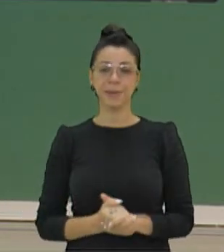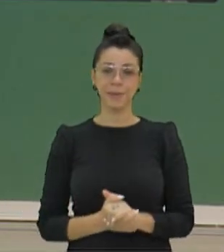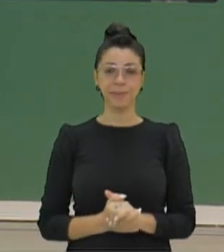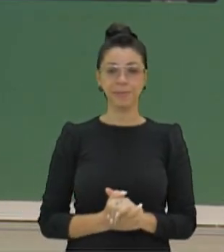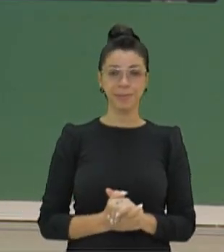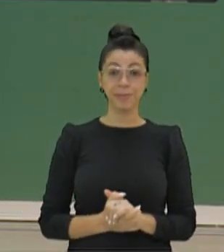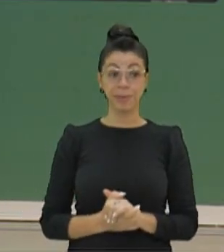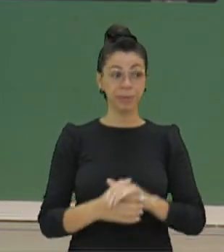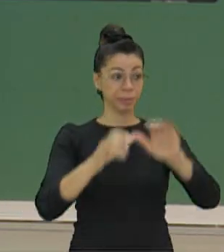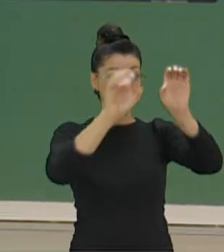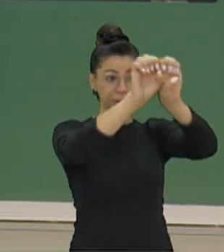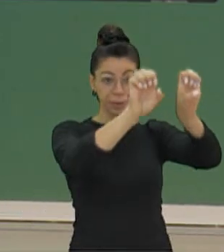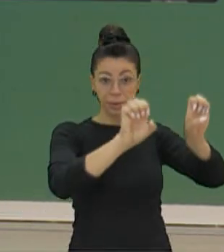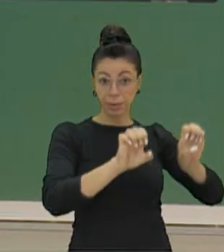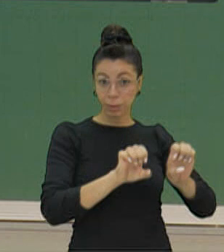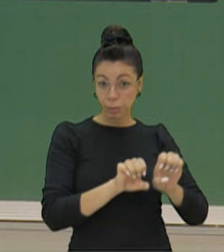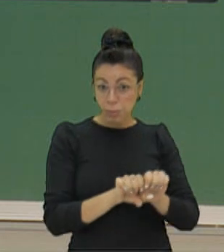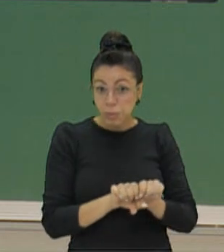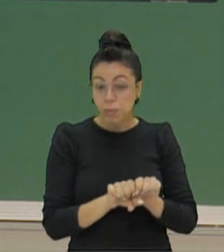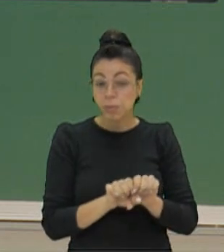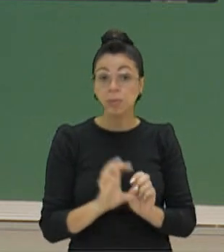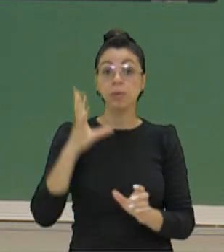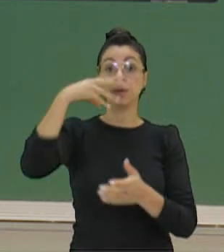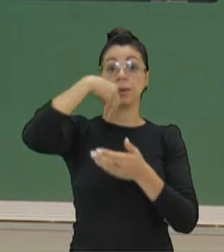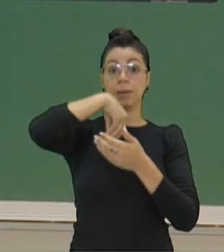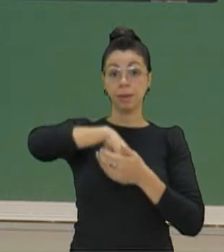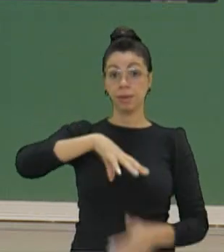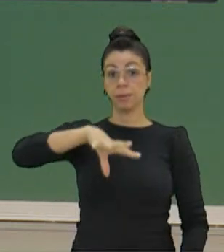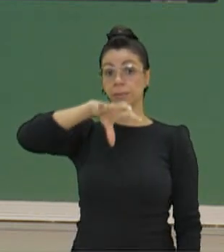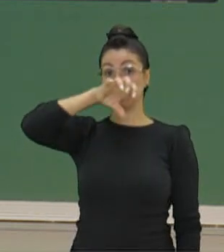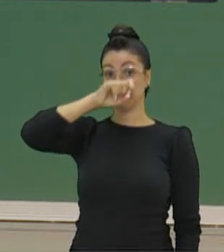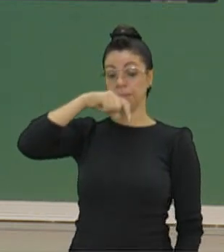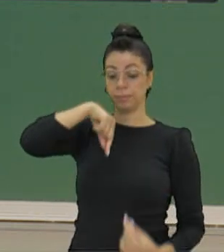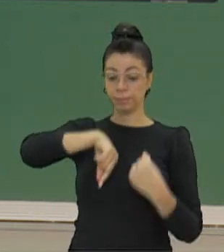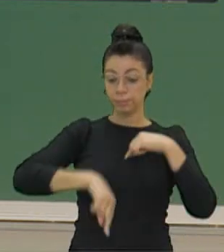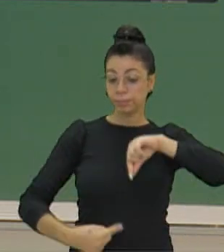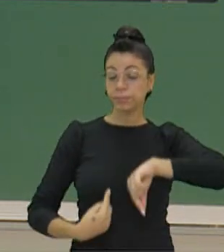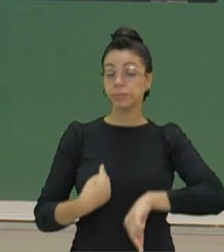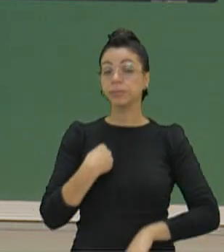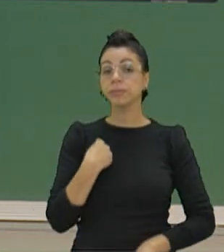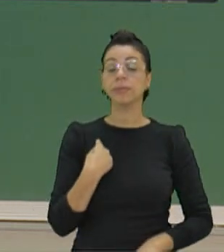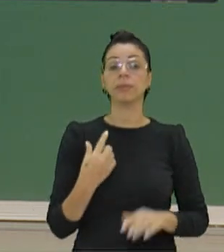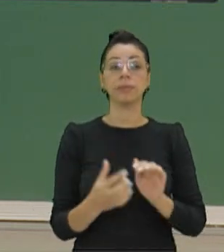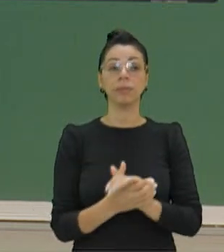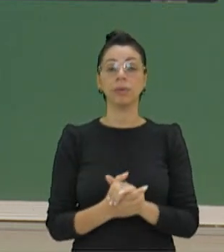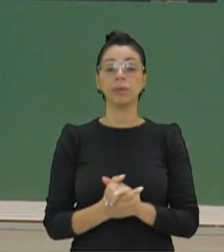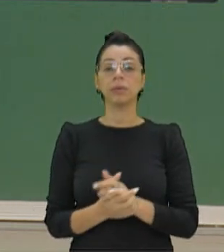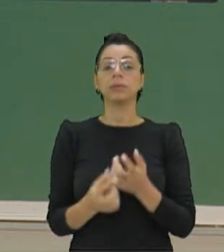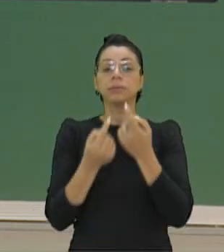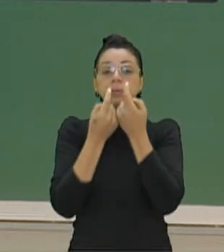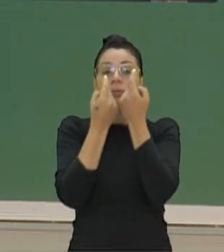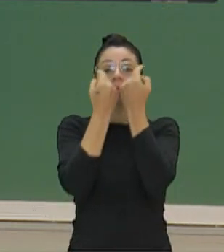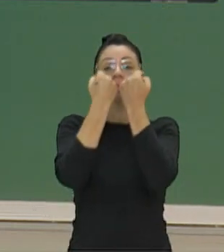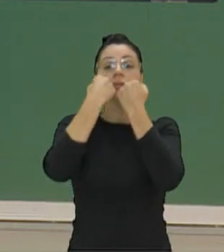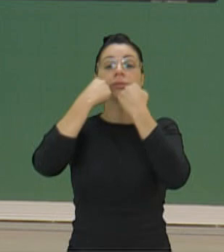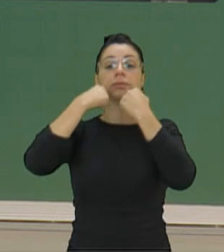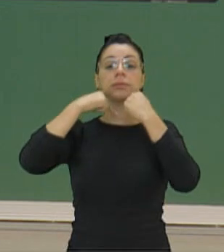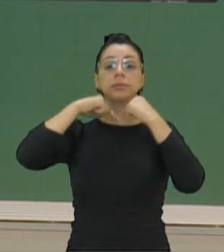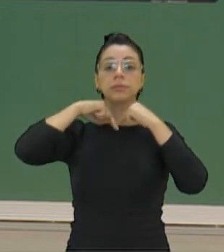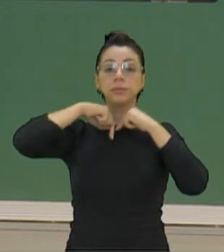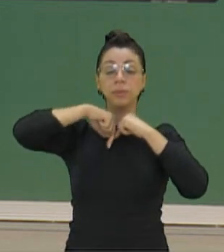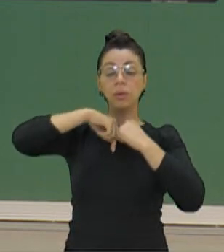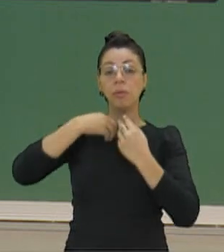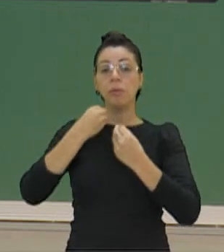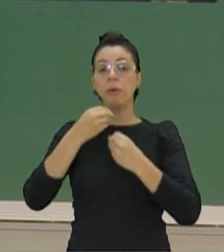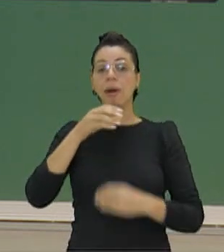as estruturas do sistema respiratório. Então, nós conhecemos lá desde as vias respiratórias, todo o